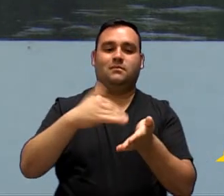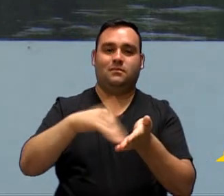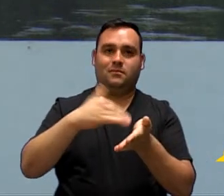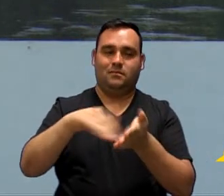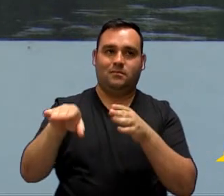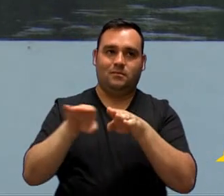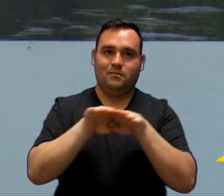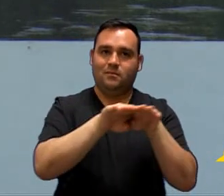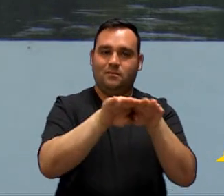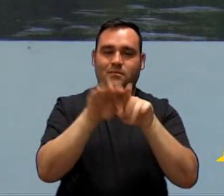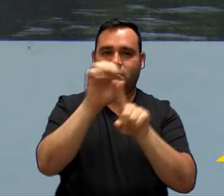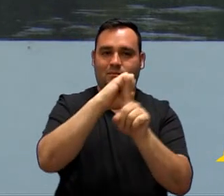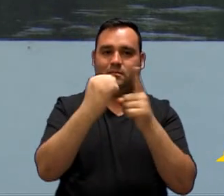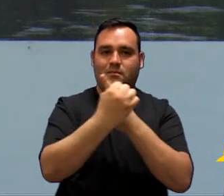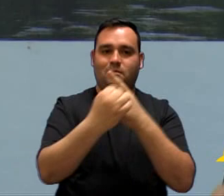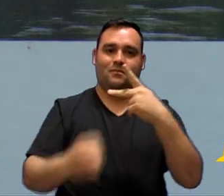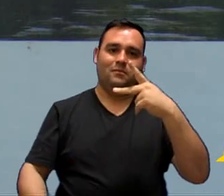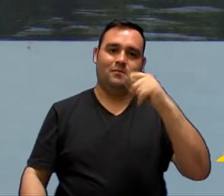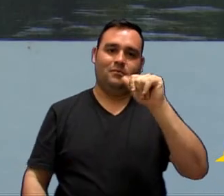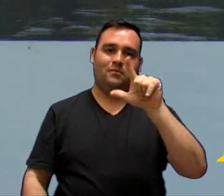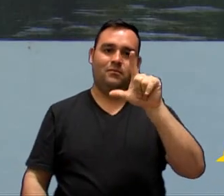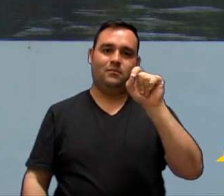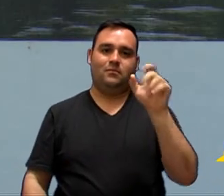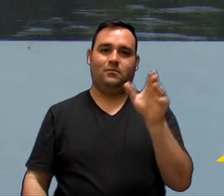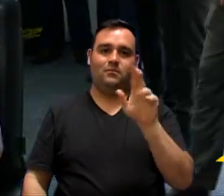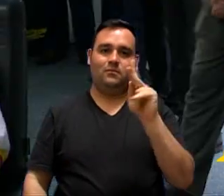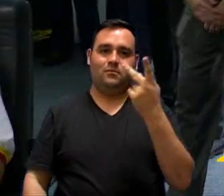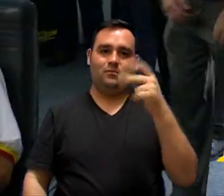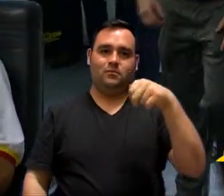Igualdade e Assistência Social, o senhor Paulo Henrique Sorans.